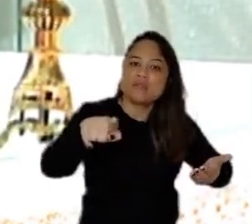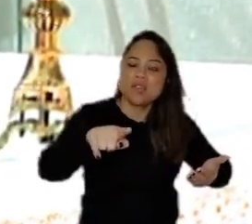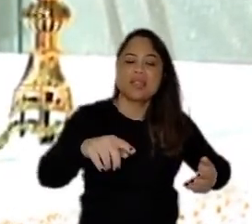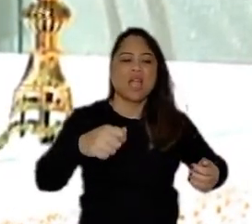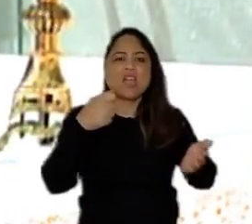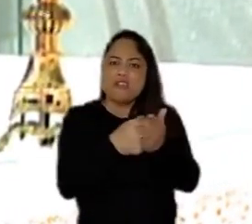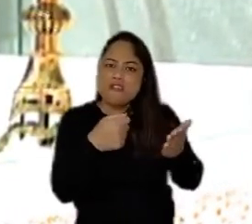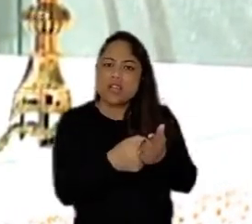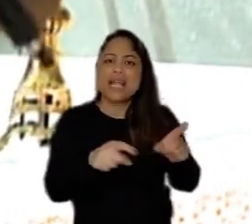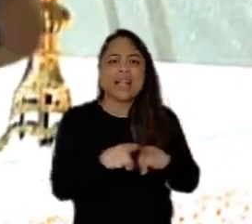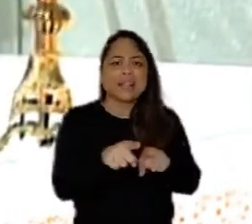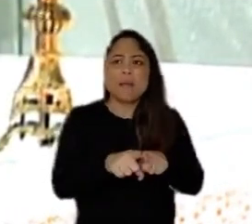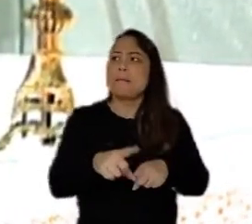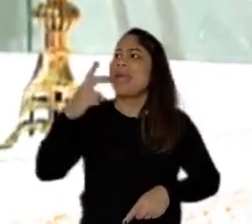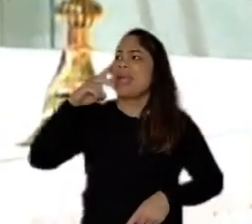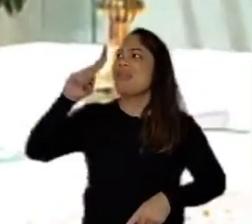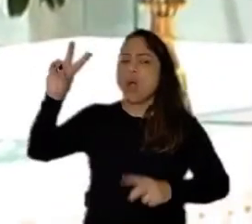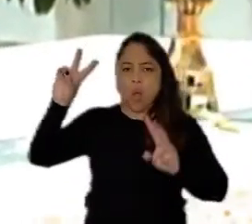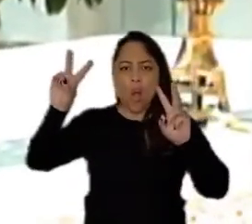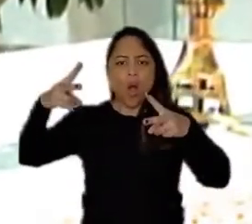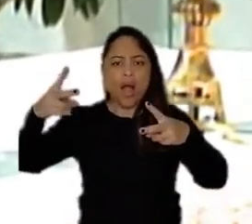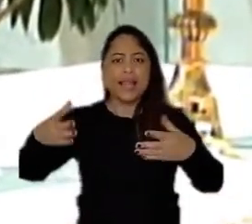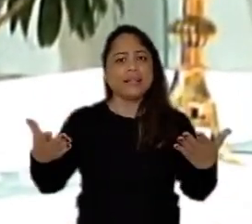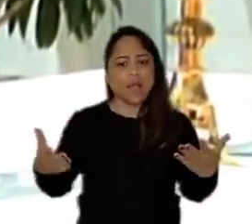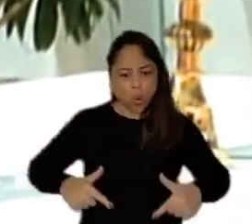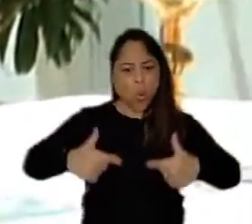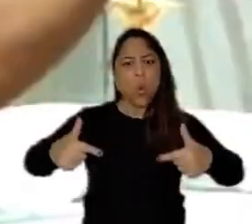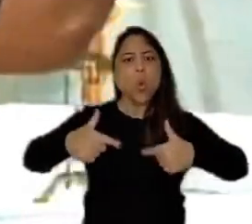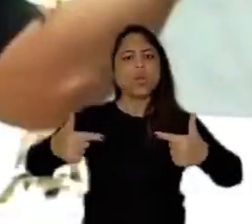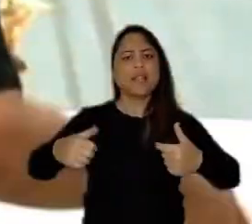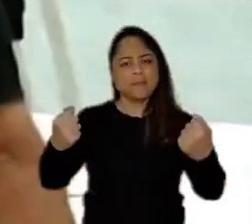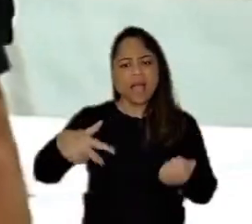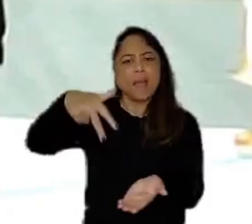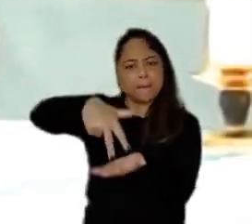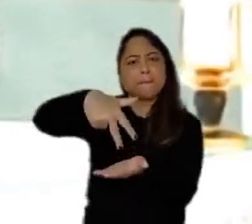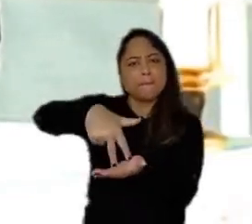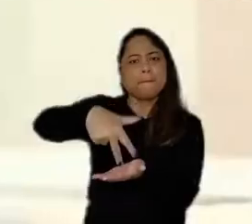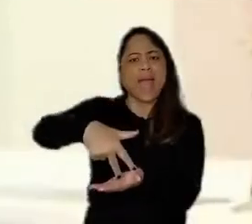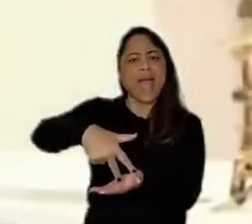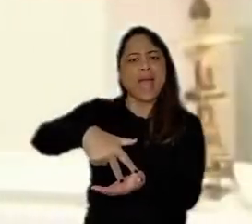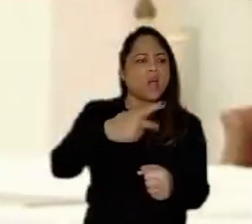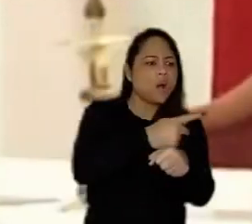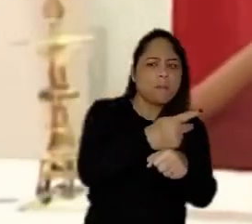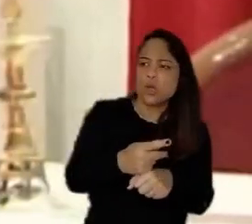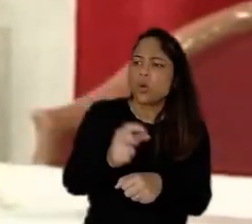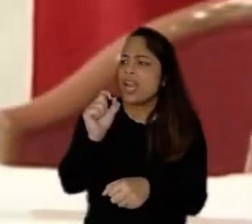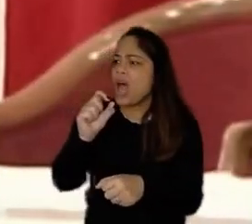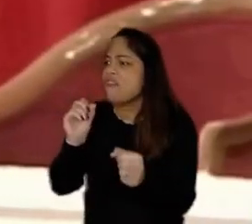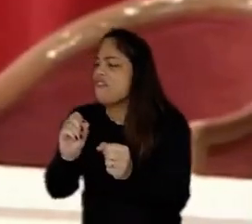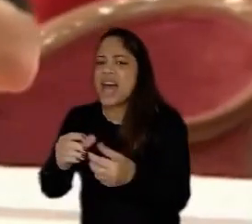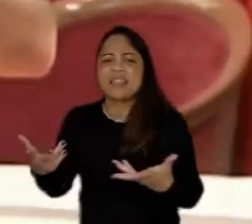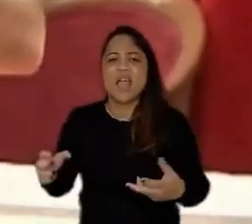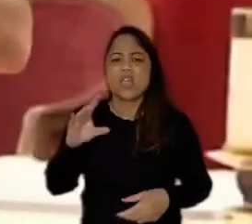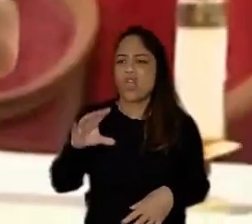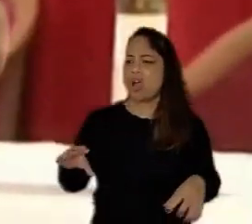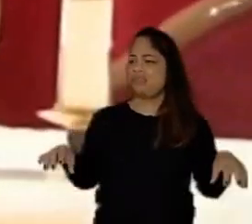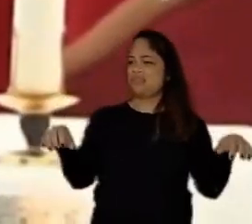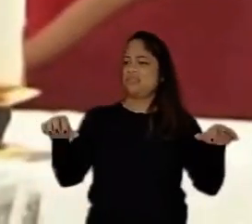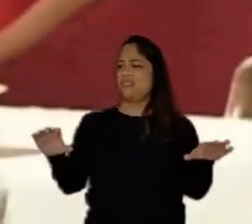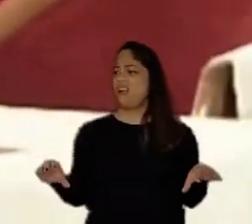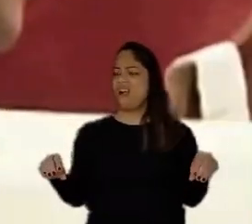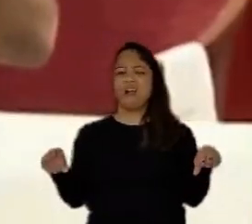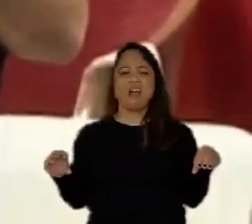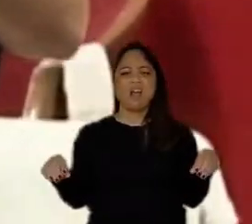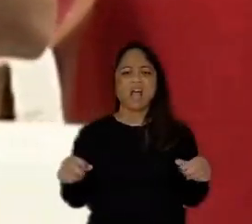Então luta, sai para a vida, tira a bunda do sofá, procura uma coisa para fazer, acorda na madrugada, compra um livro,